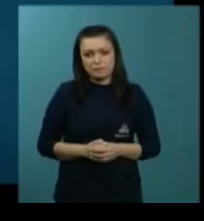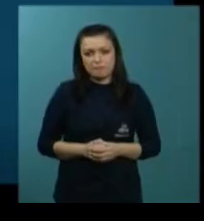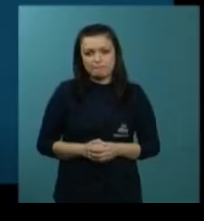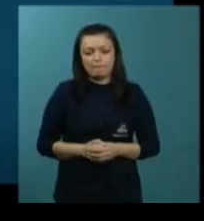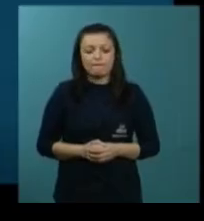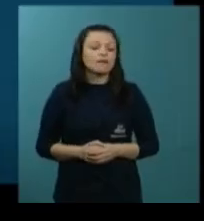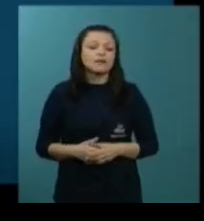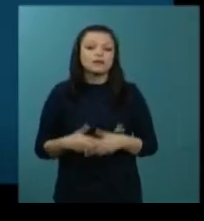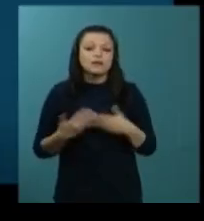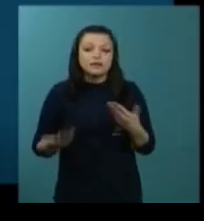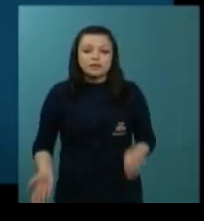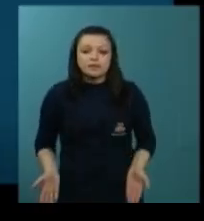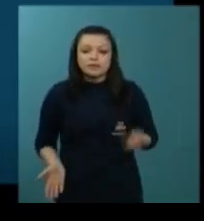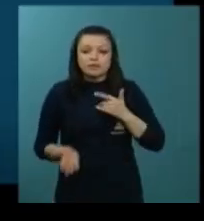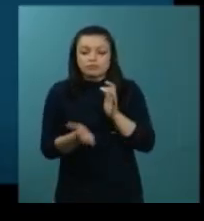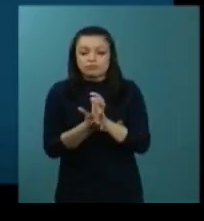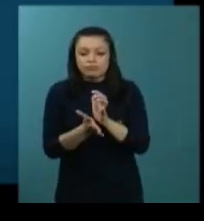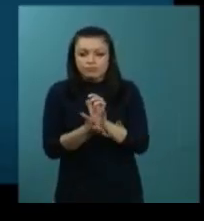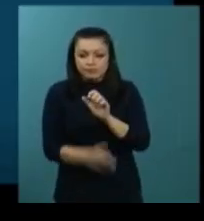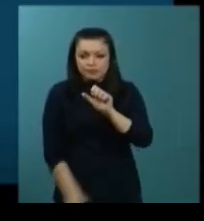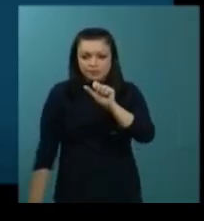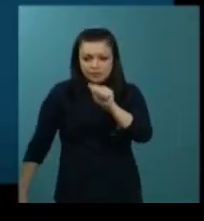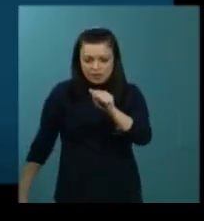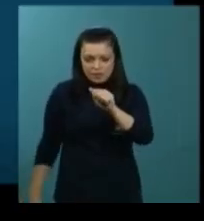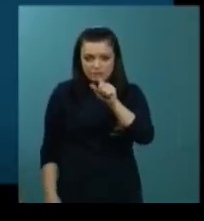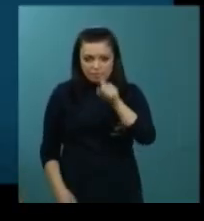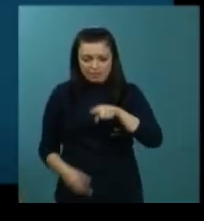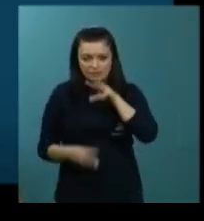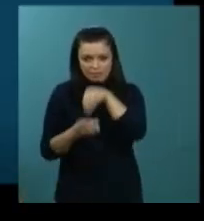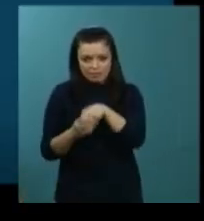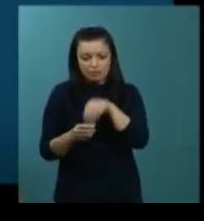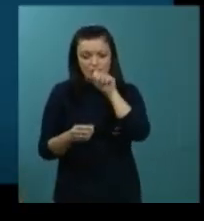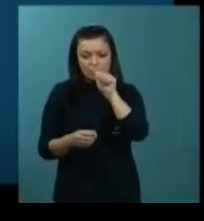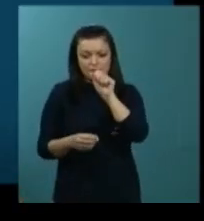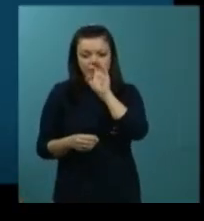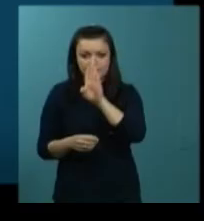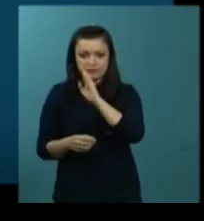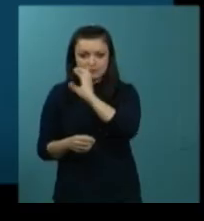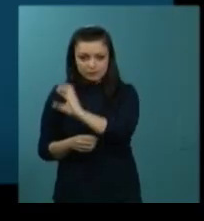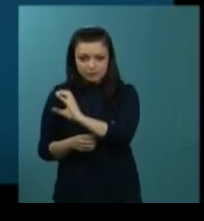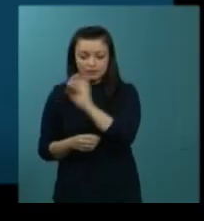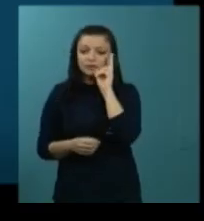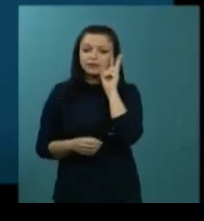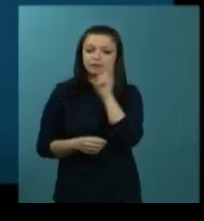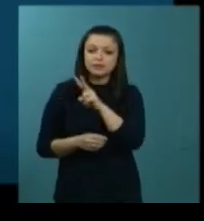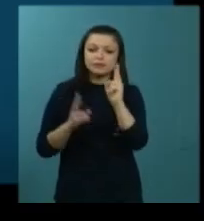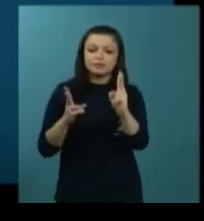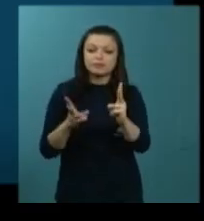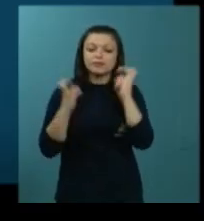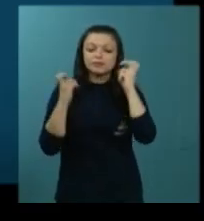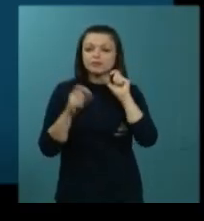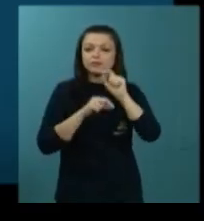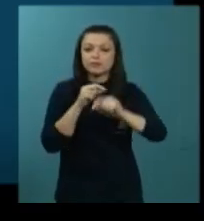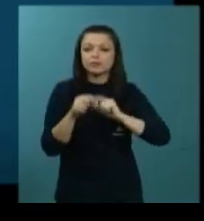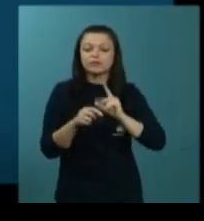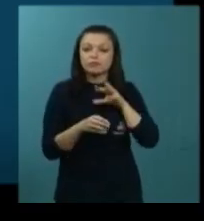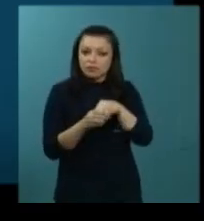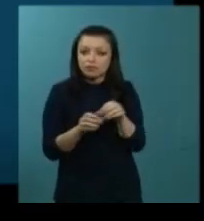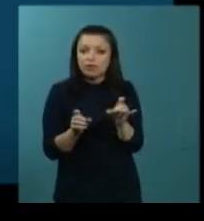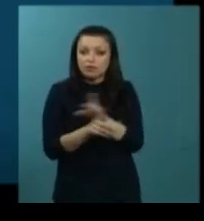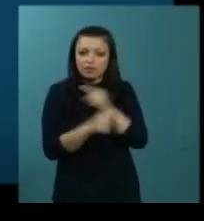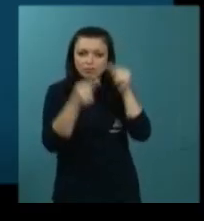Então, o conjunto A, que tem os elementos A, B e C, percebam, ele está dentro